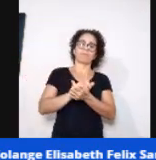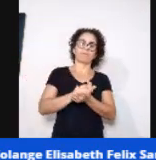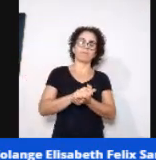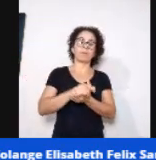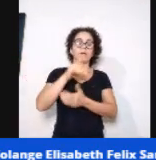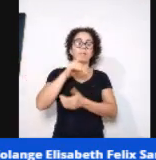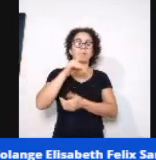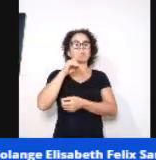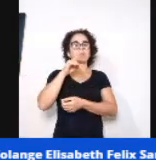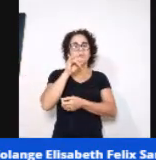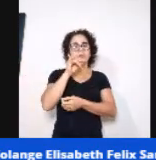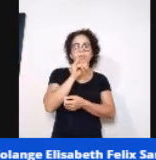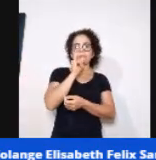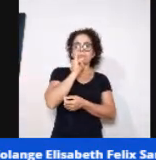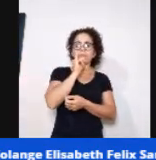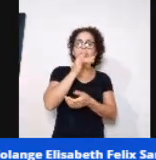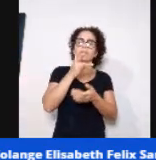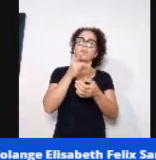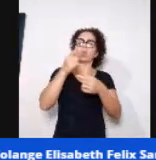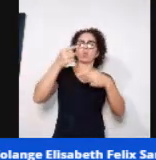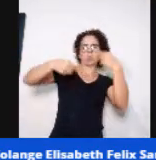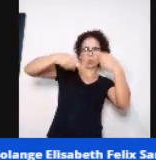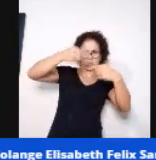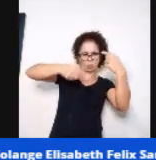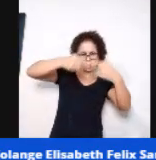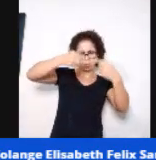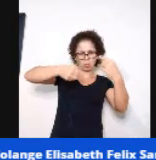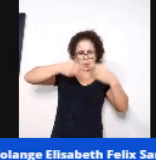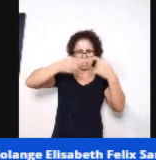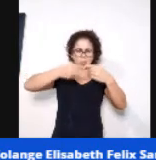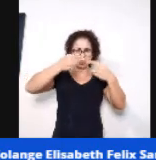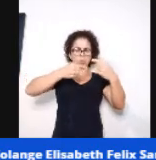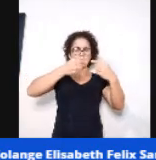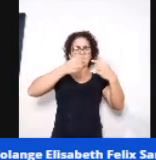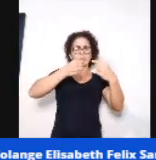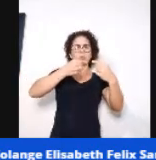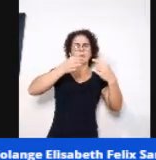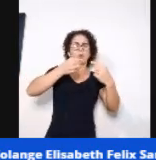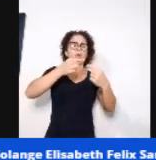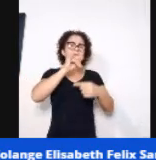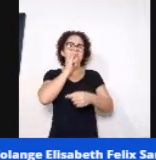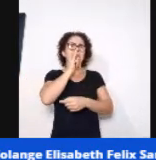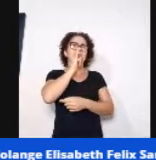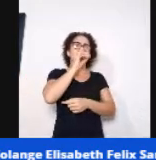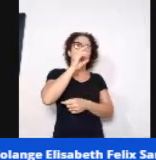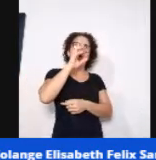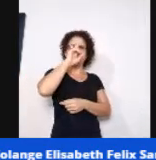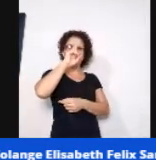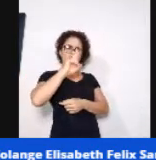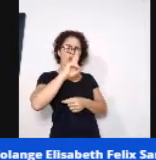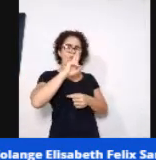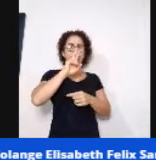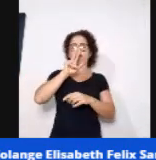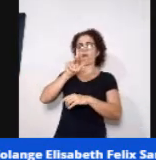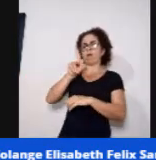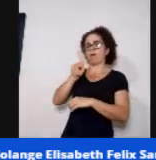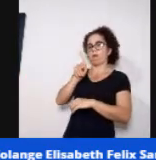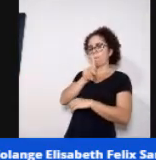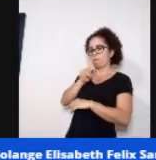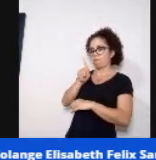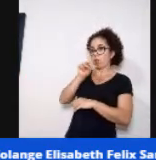você uma discussão com o gestor conversando com o professor. Né? Eu não estou gostando